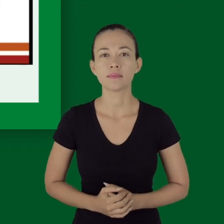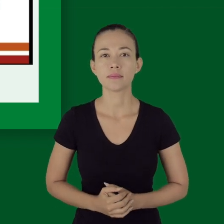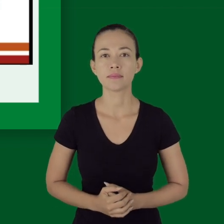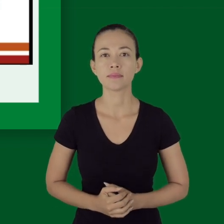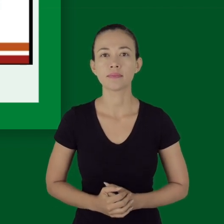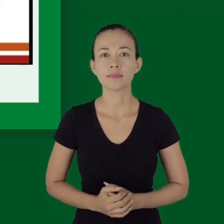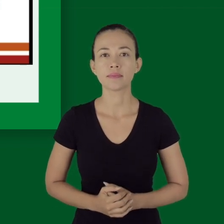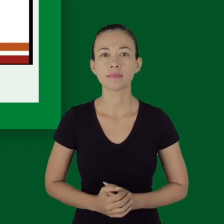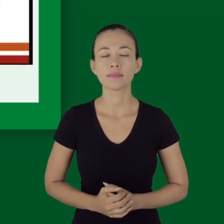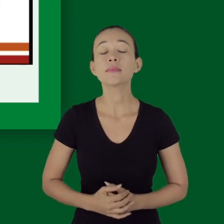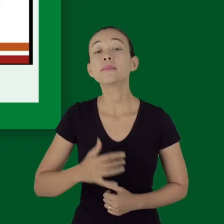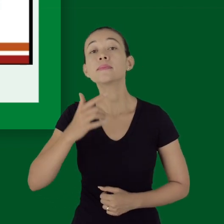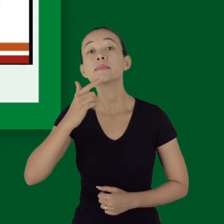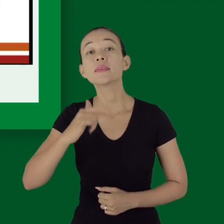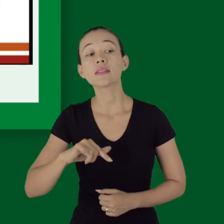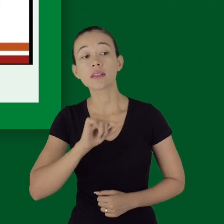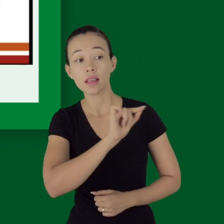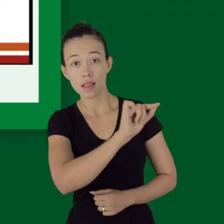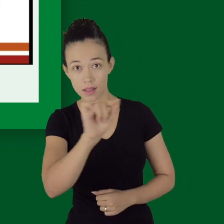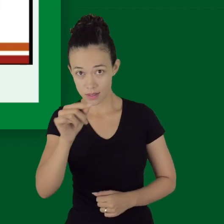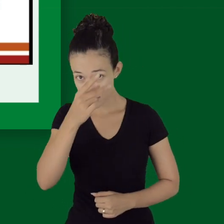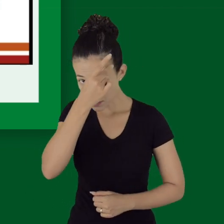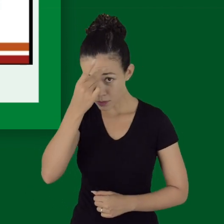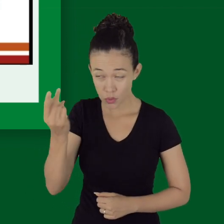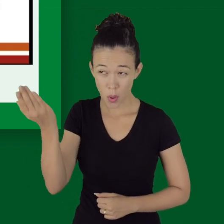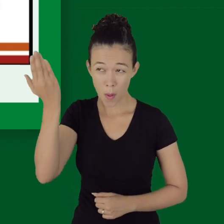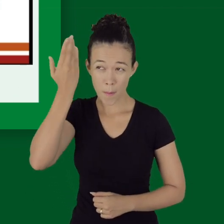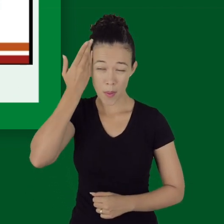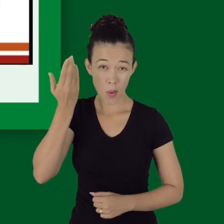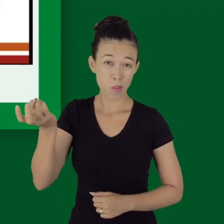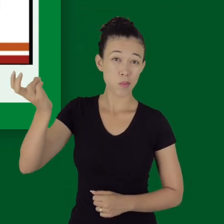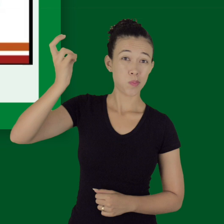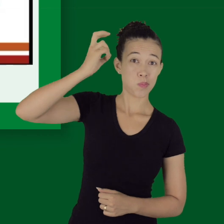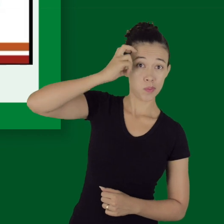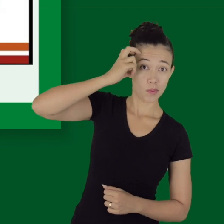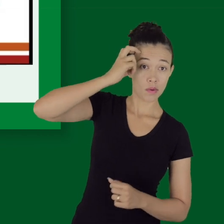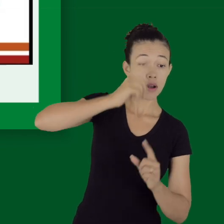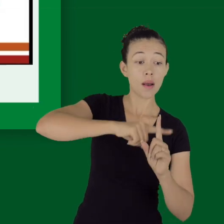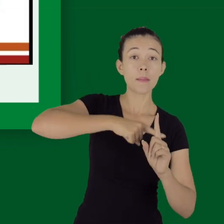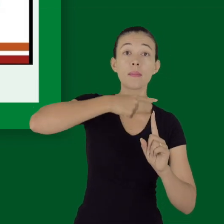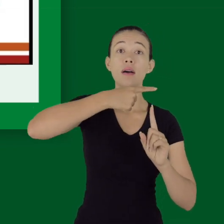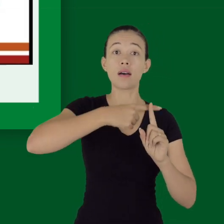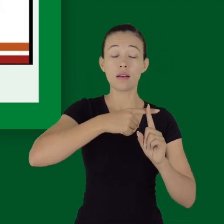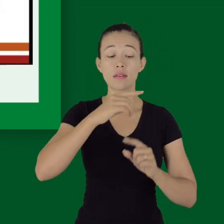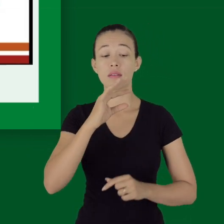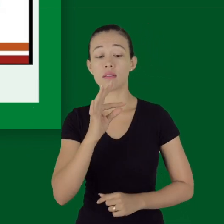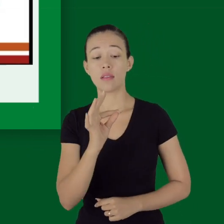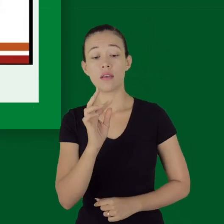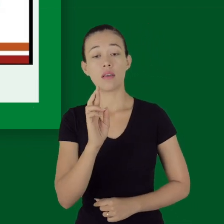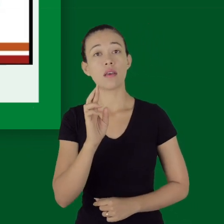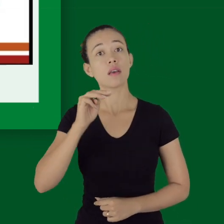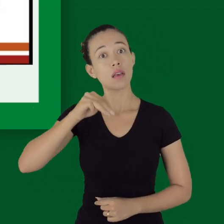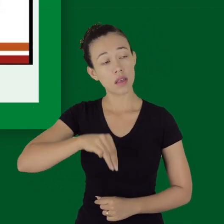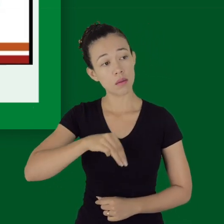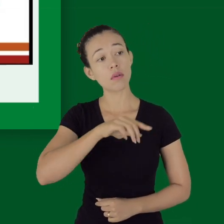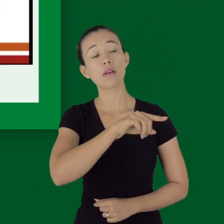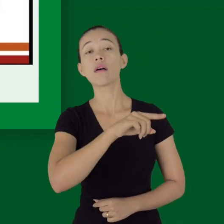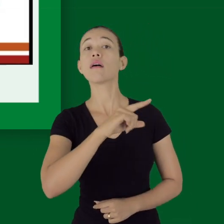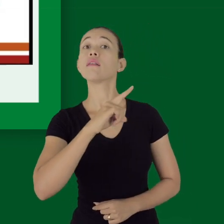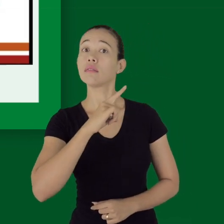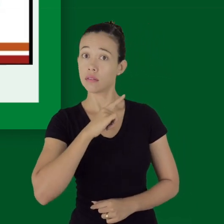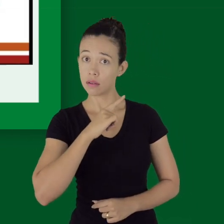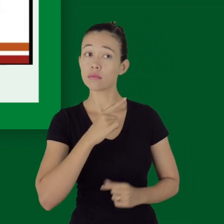associado. Então, 5% dos TCEs, né, e 25% dos TRMs têm um